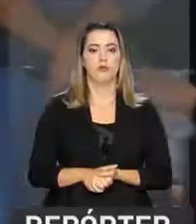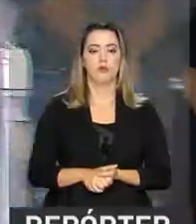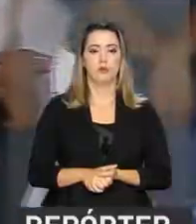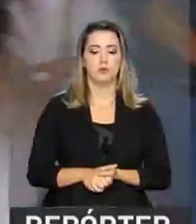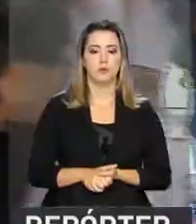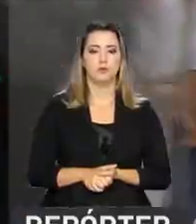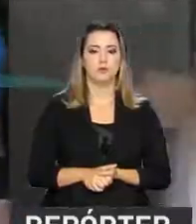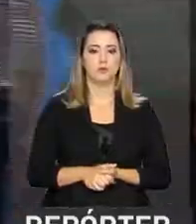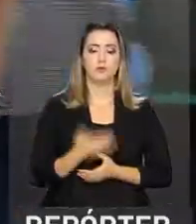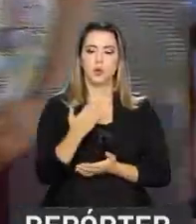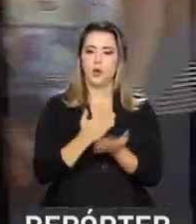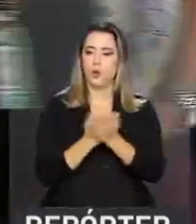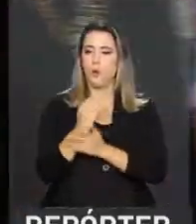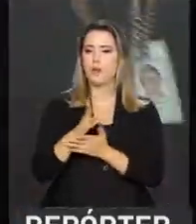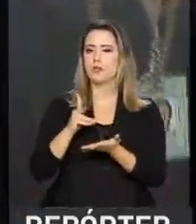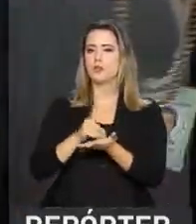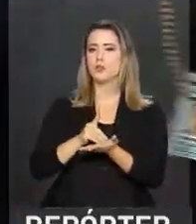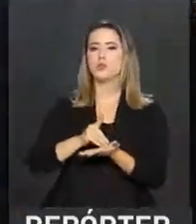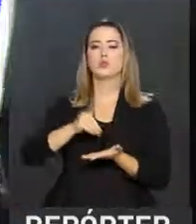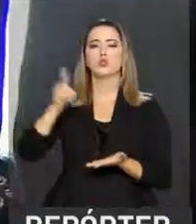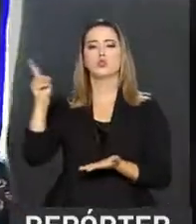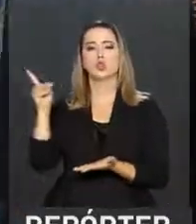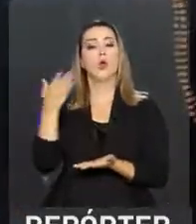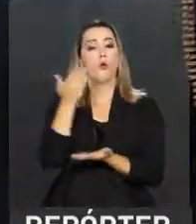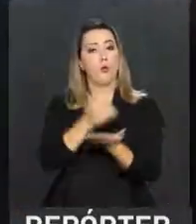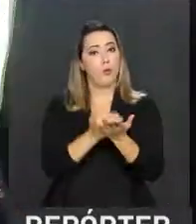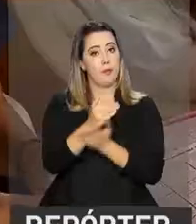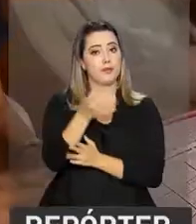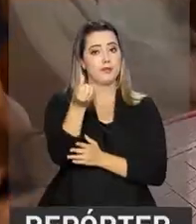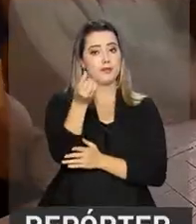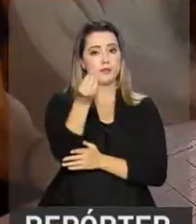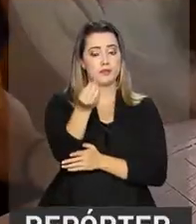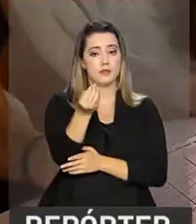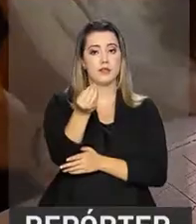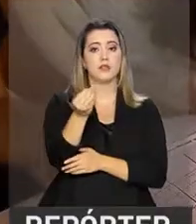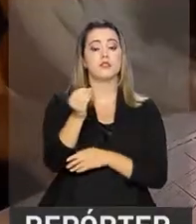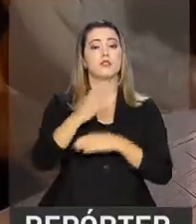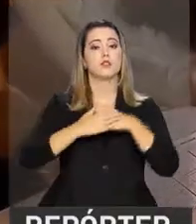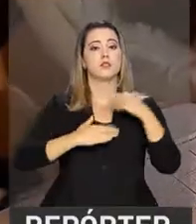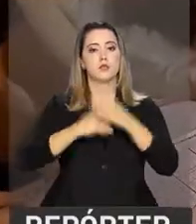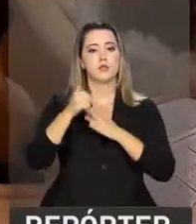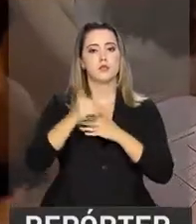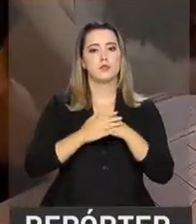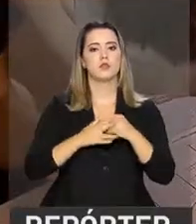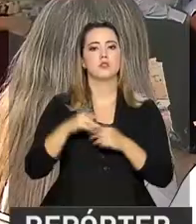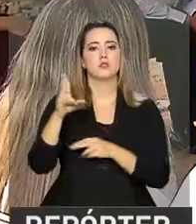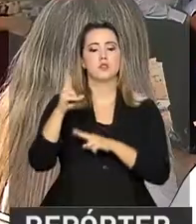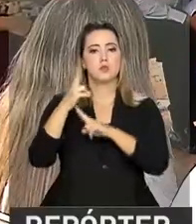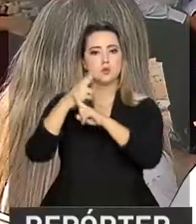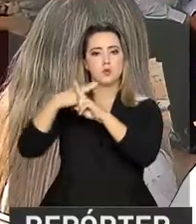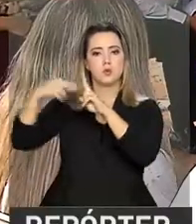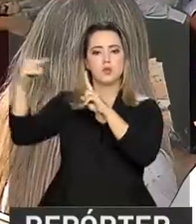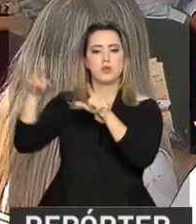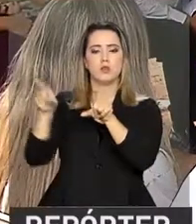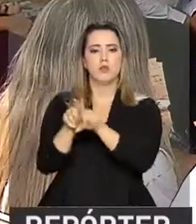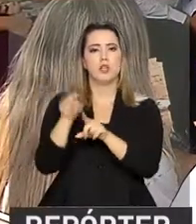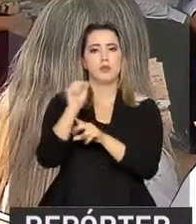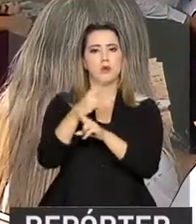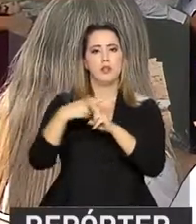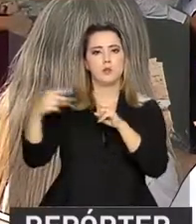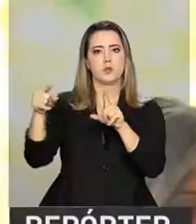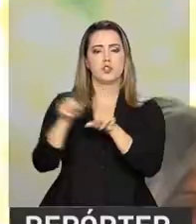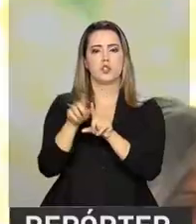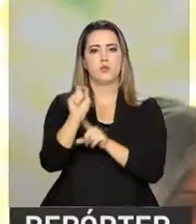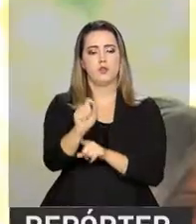assim começa o dia de mais de 60 profissionais do hospital universitário de brasília no santuário dos